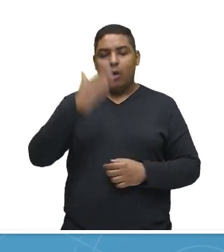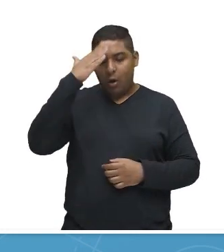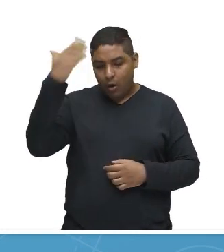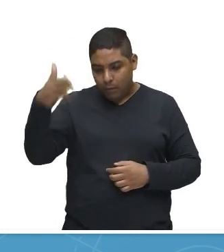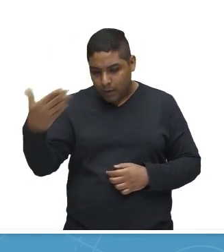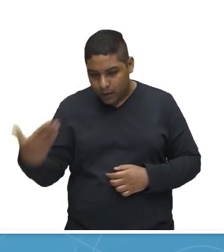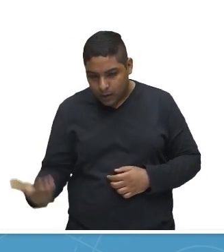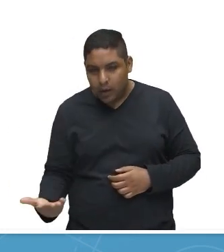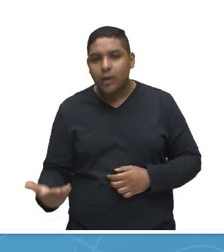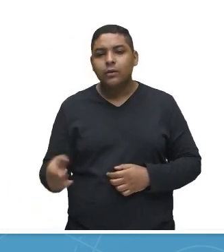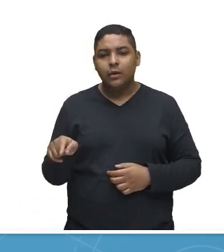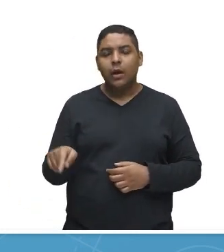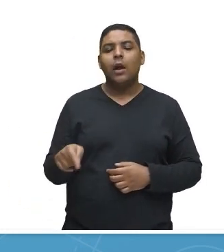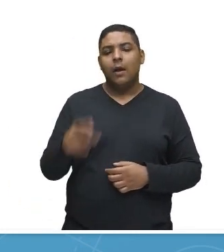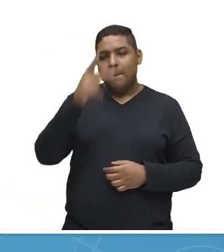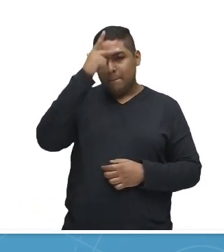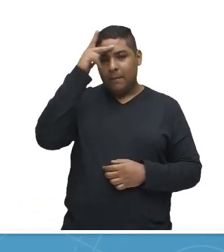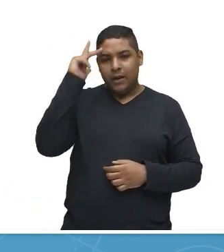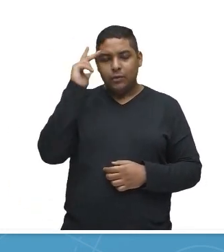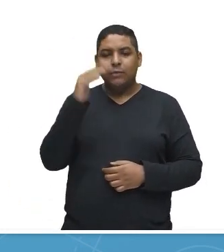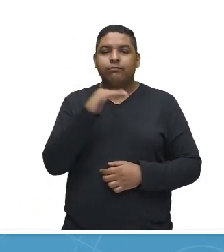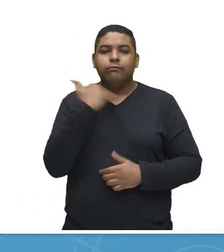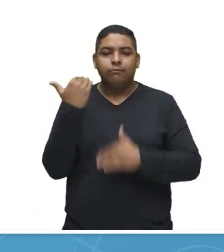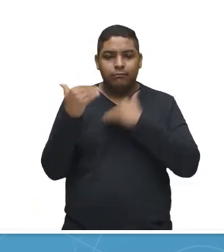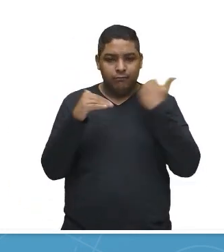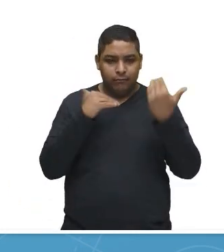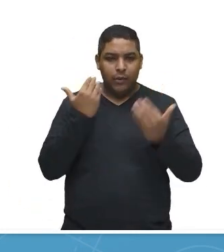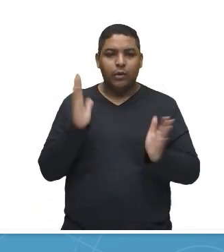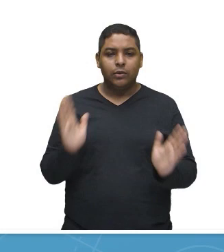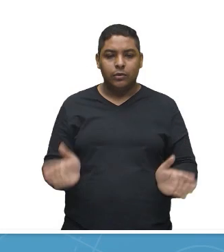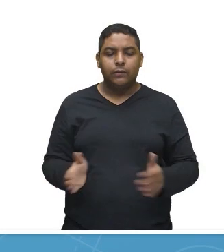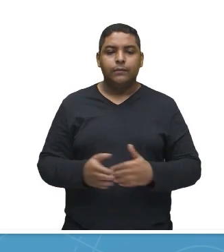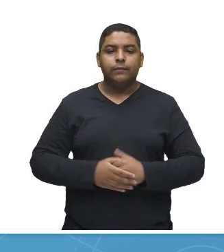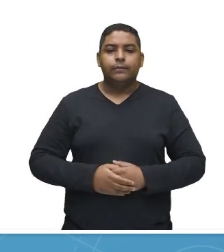Assim como todas as outras culturas, a cultura